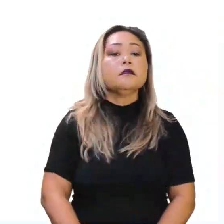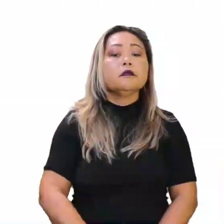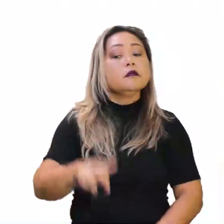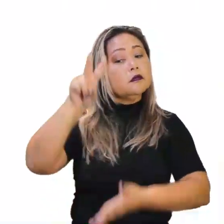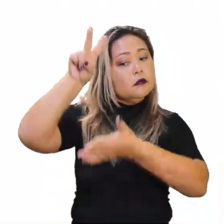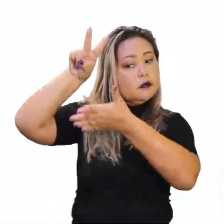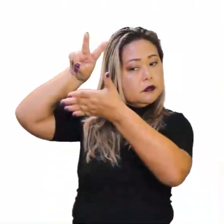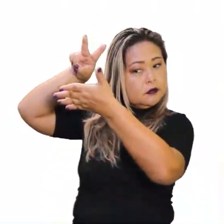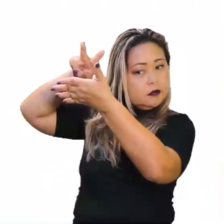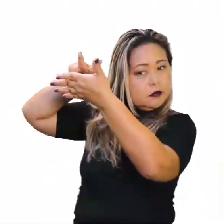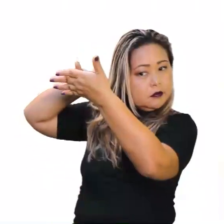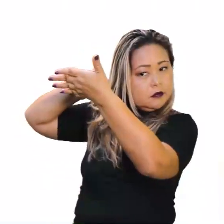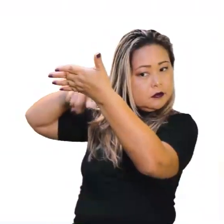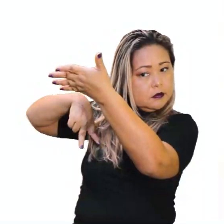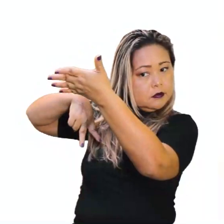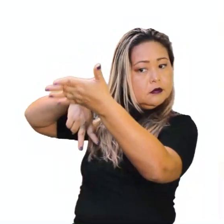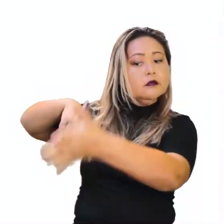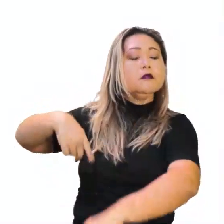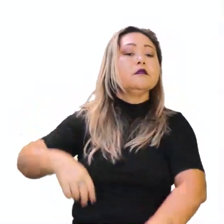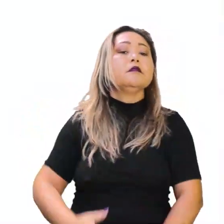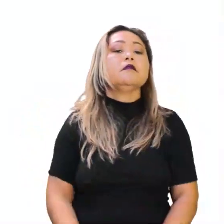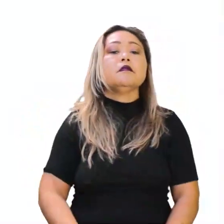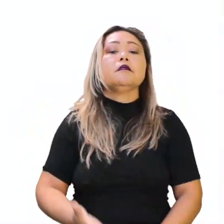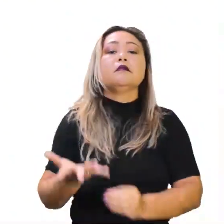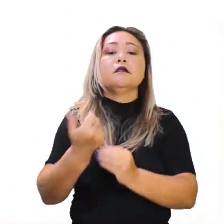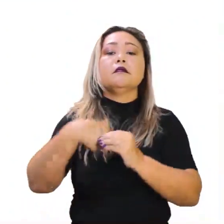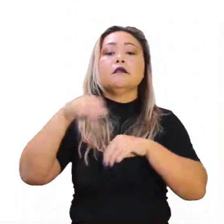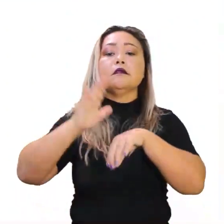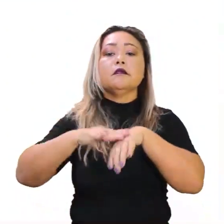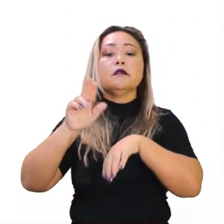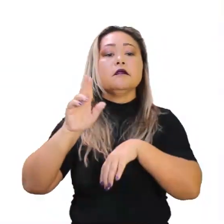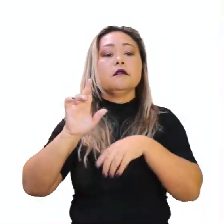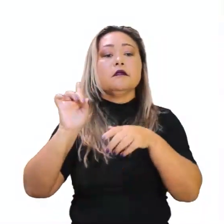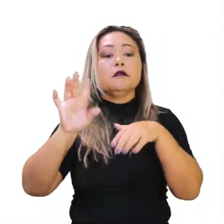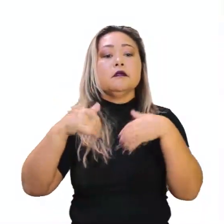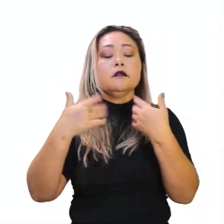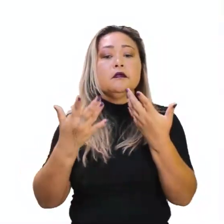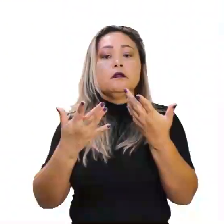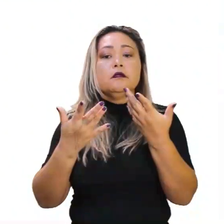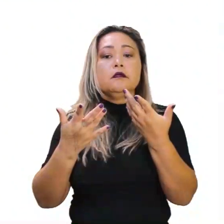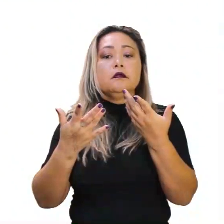a leitura aí da questão. As artes mais comuns,